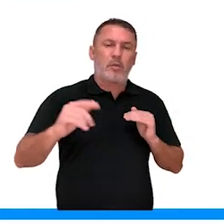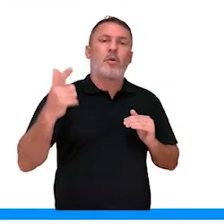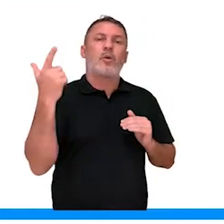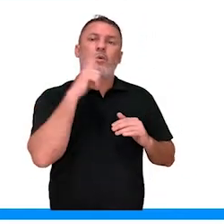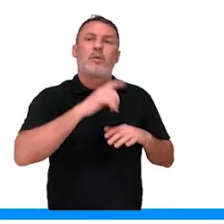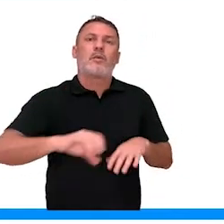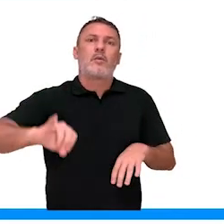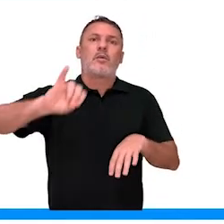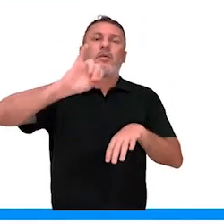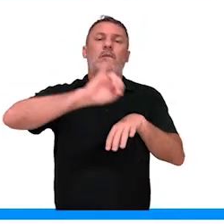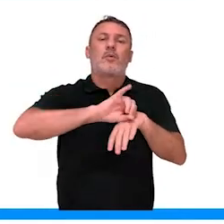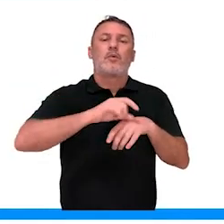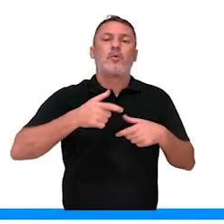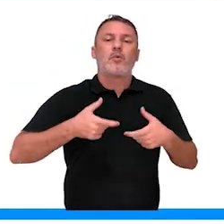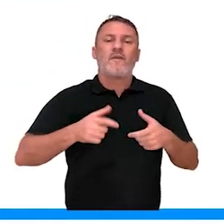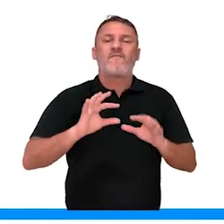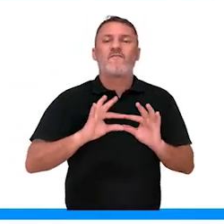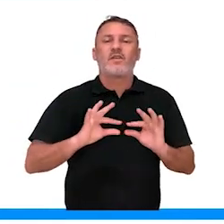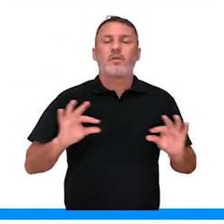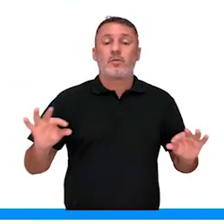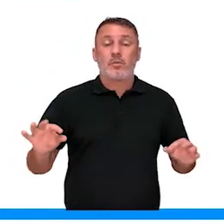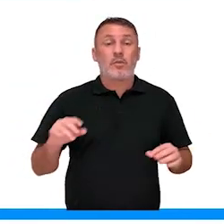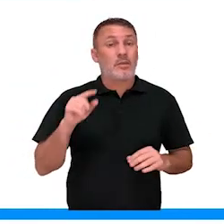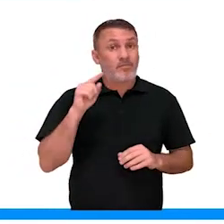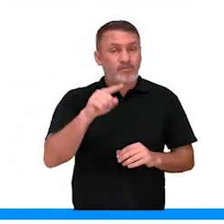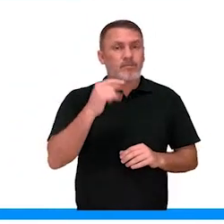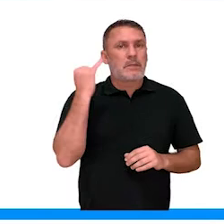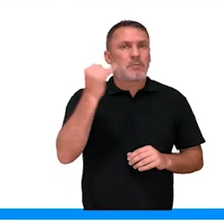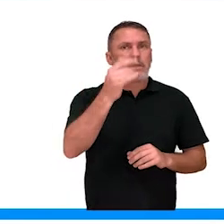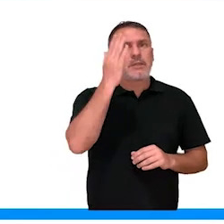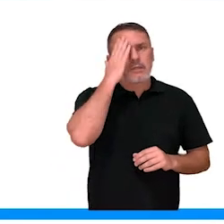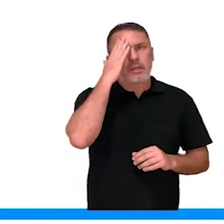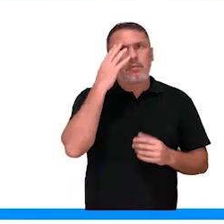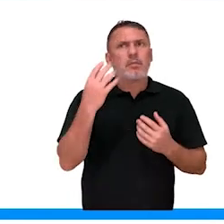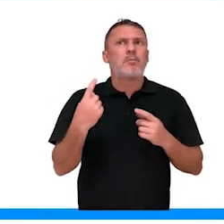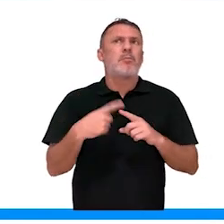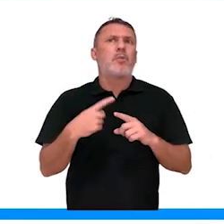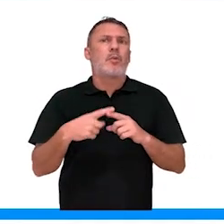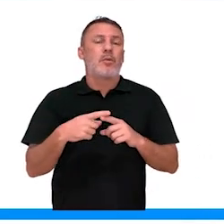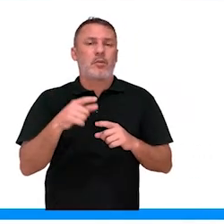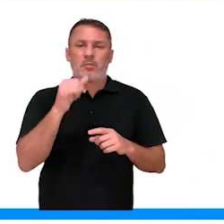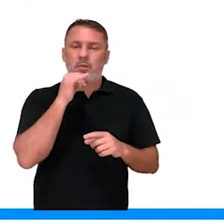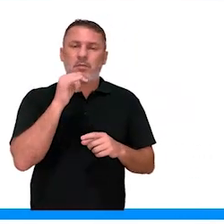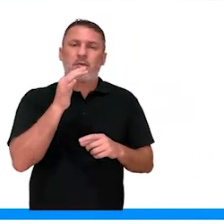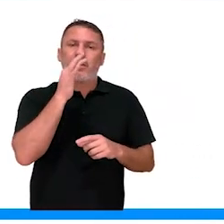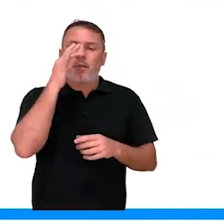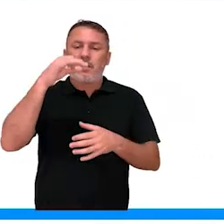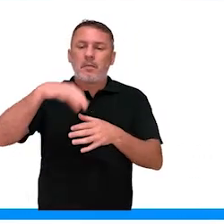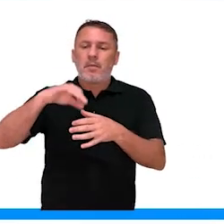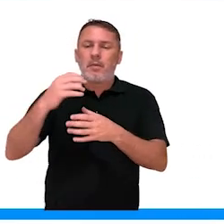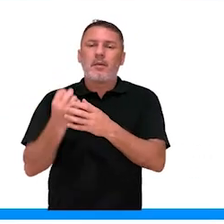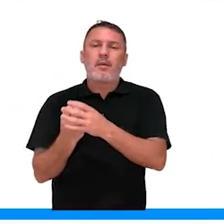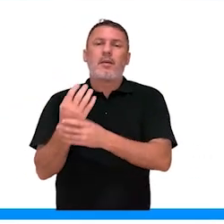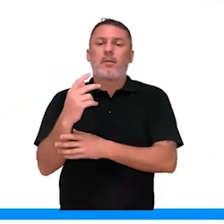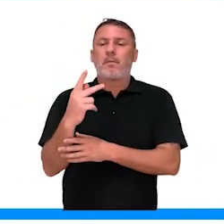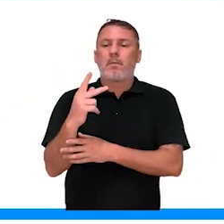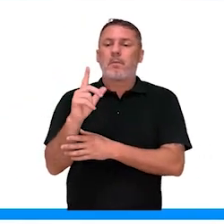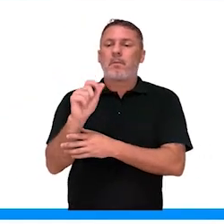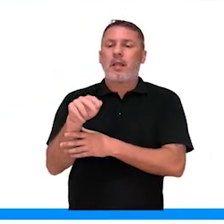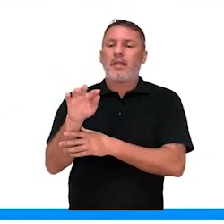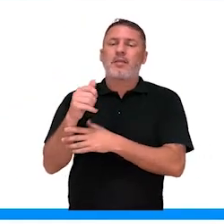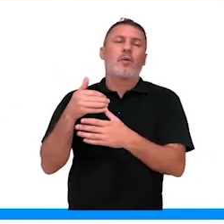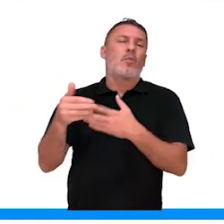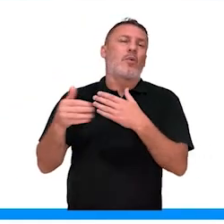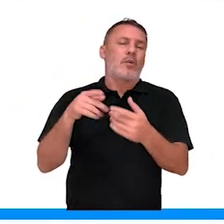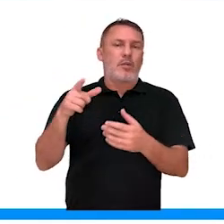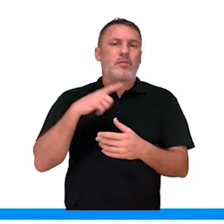por tubos muito finos. Isso, gente, é super importante porque as plantas, por exemplo, quando